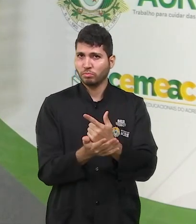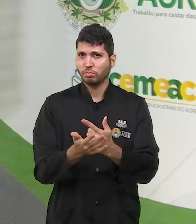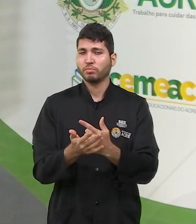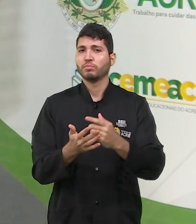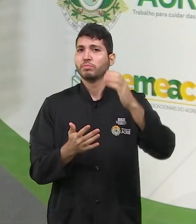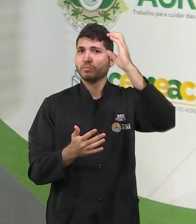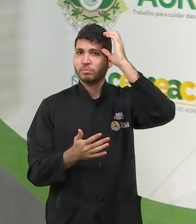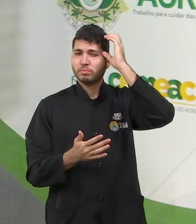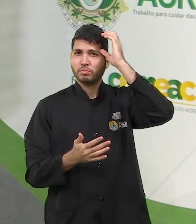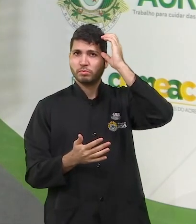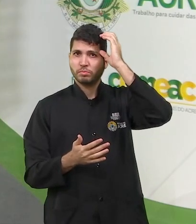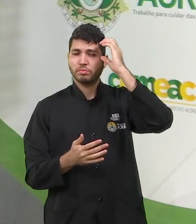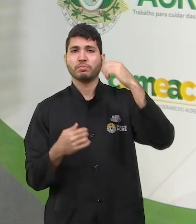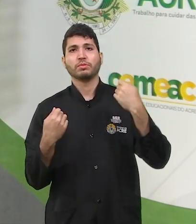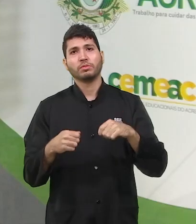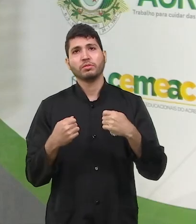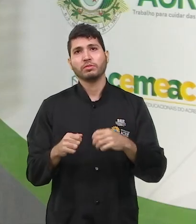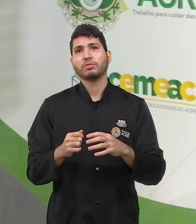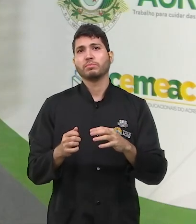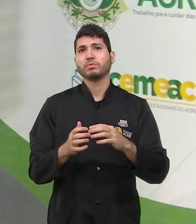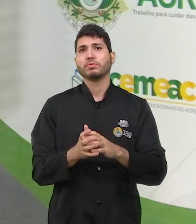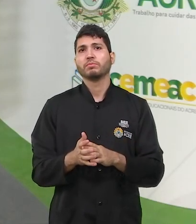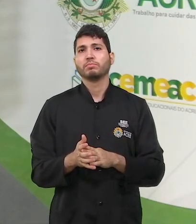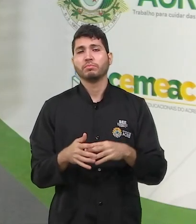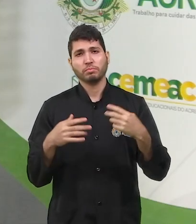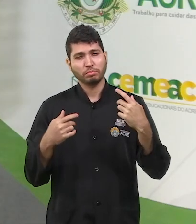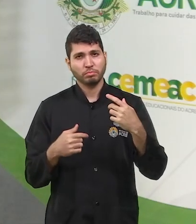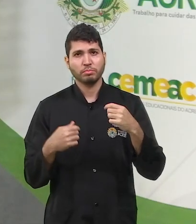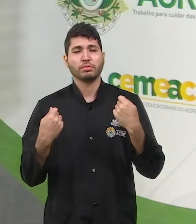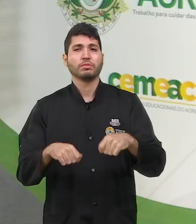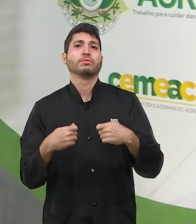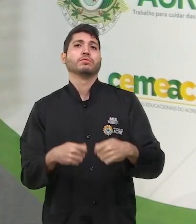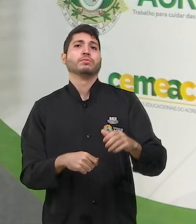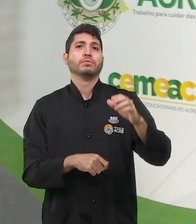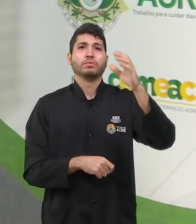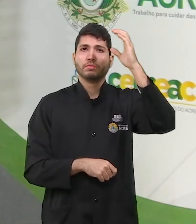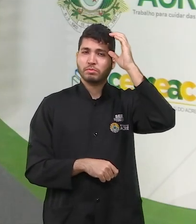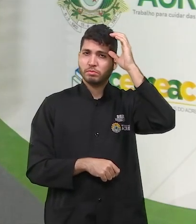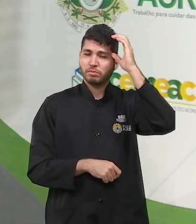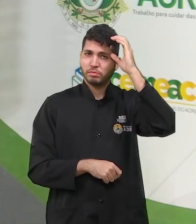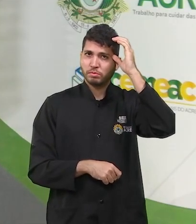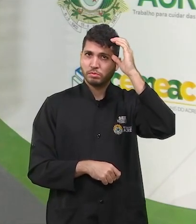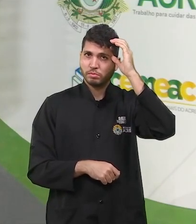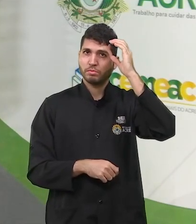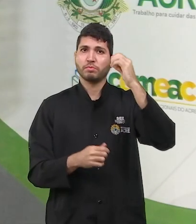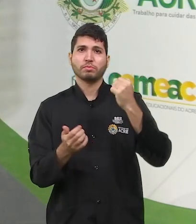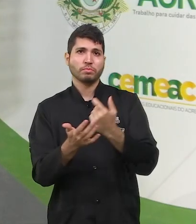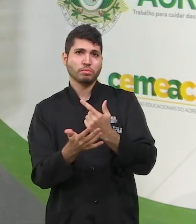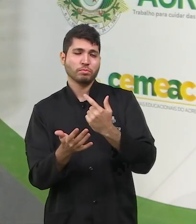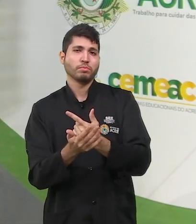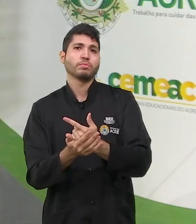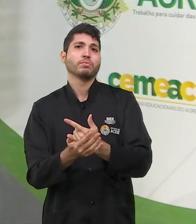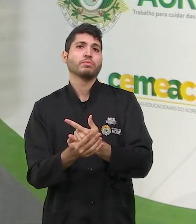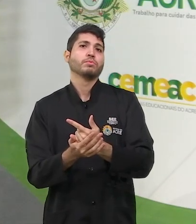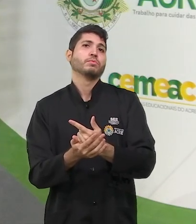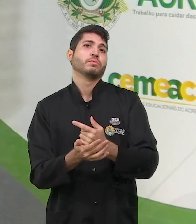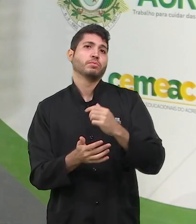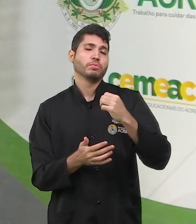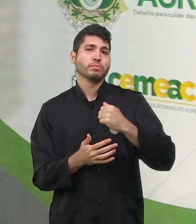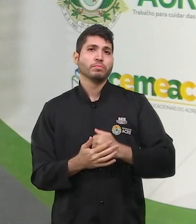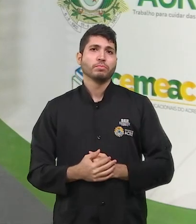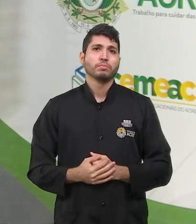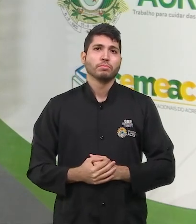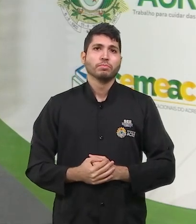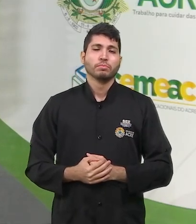consciente. Então, o consumo consciente, pessoal, é andar na contramão daquilo que a gente conhece como